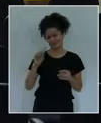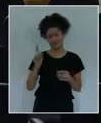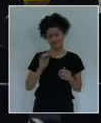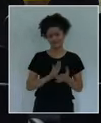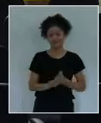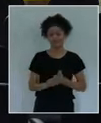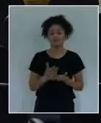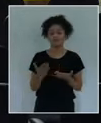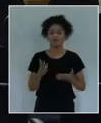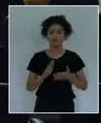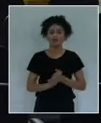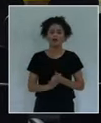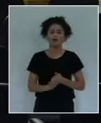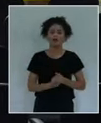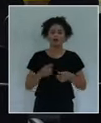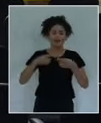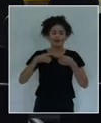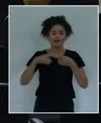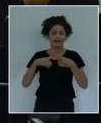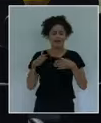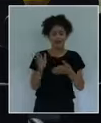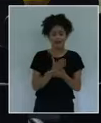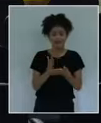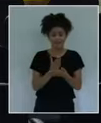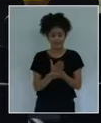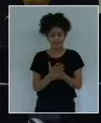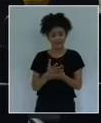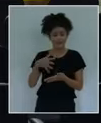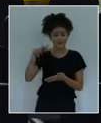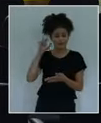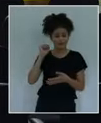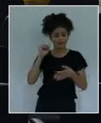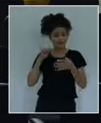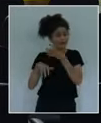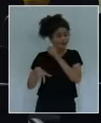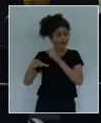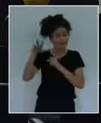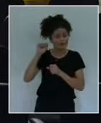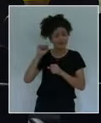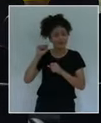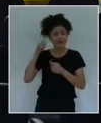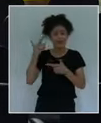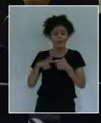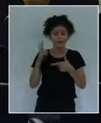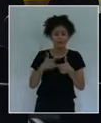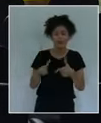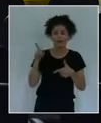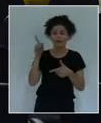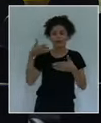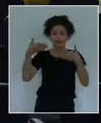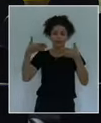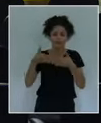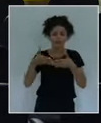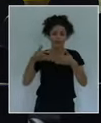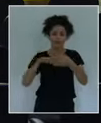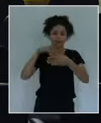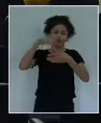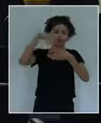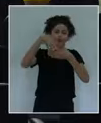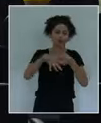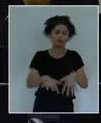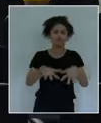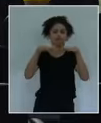foi dito. 25 anos morando aqui, Chico Fanica, toda a vida nós tivemos medo de soltar água lá da brecha. Então, rodando